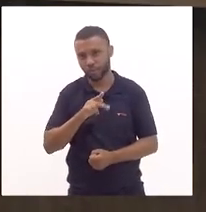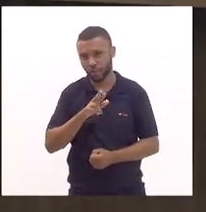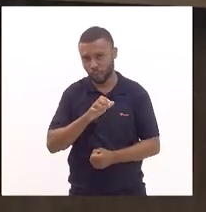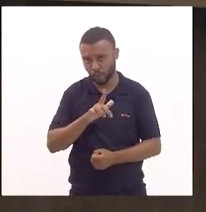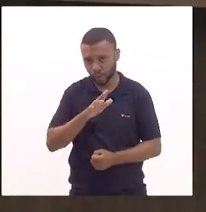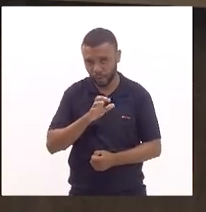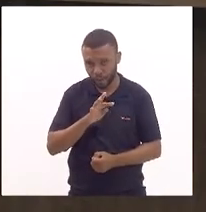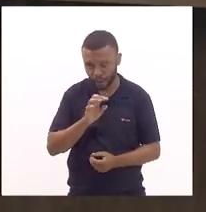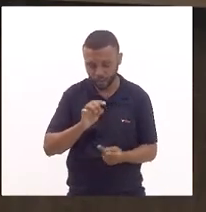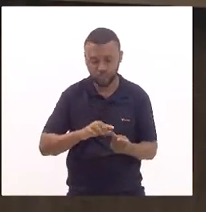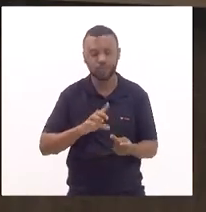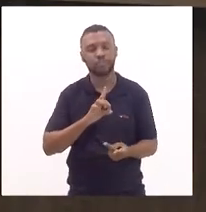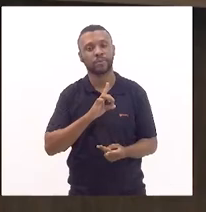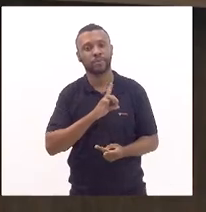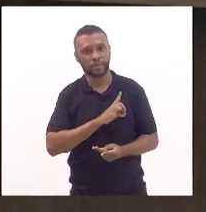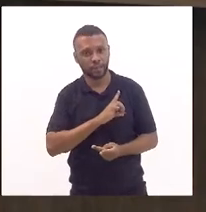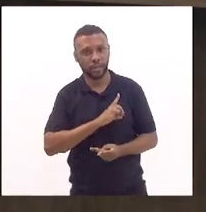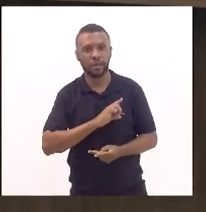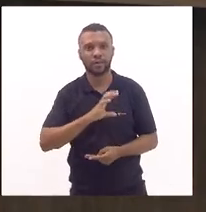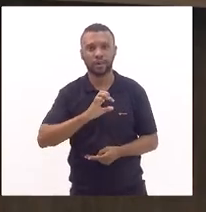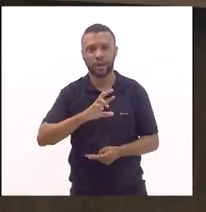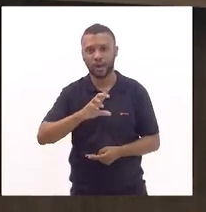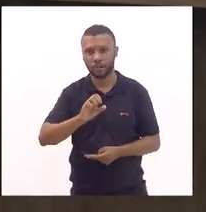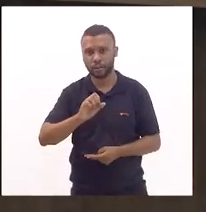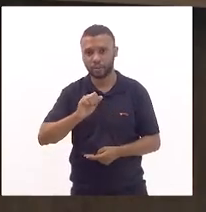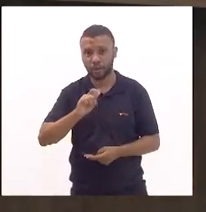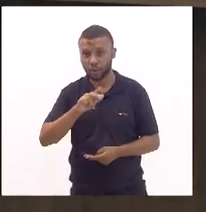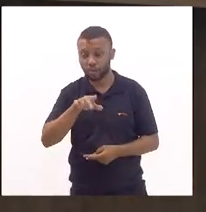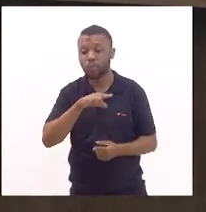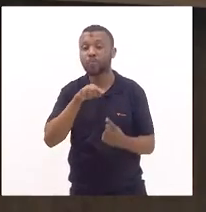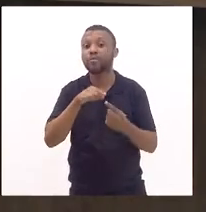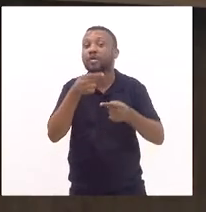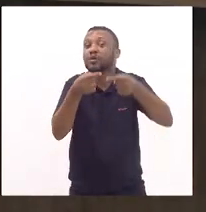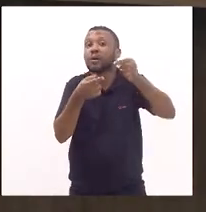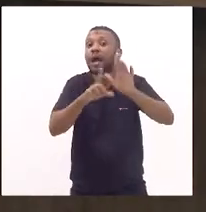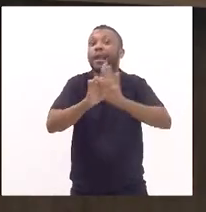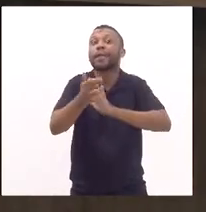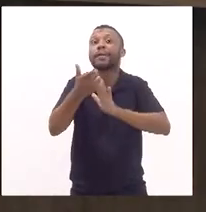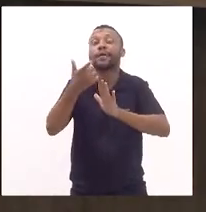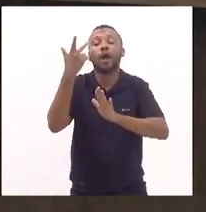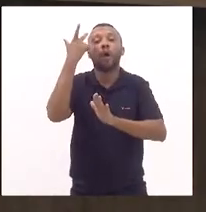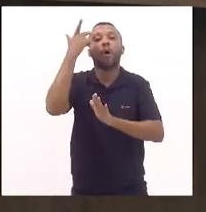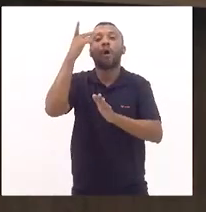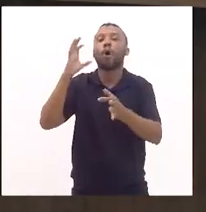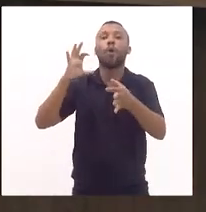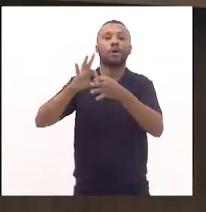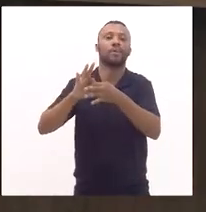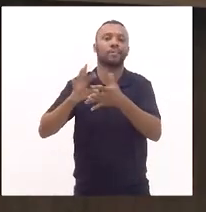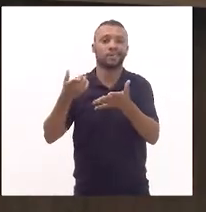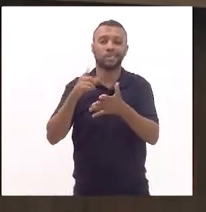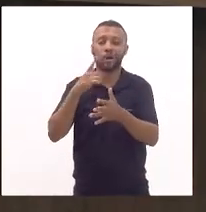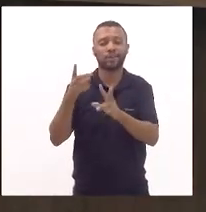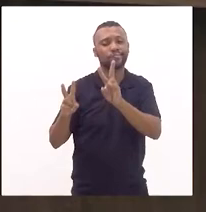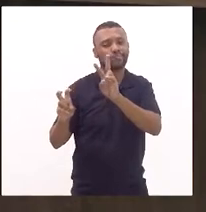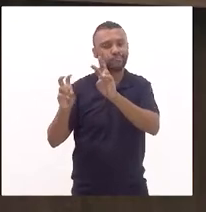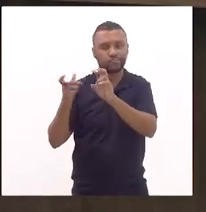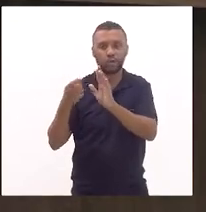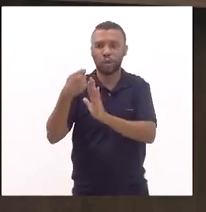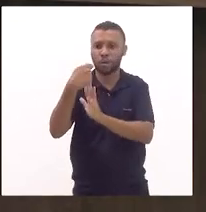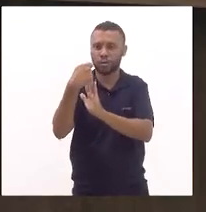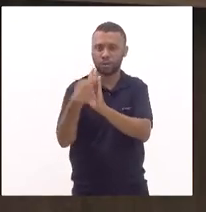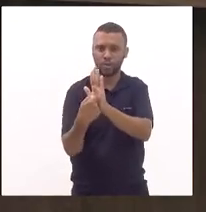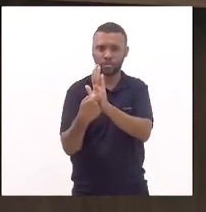Rocha, delegado Carlos Augusto, discutindo a lei orgânica. E aqui fizemos menção ao texto da lei orgânica